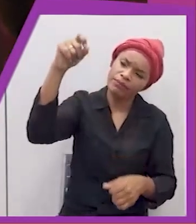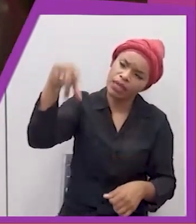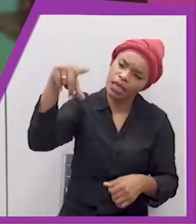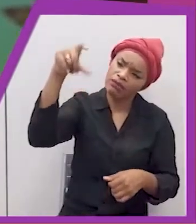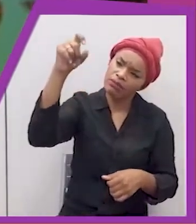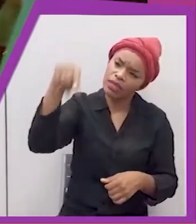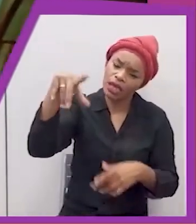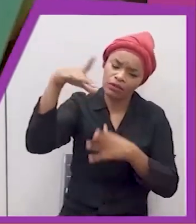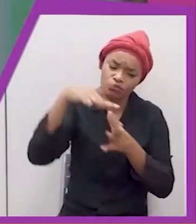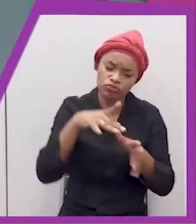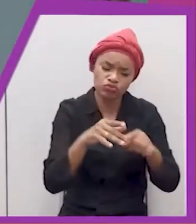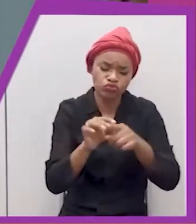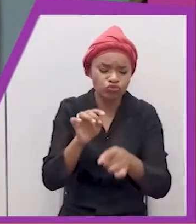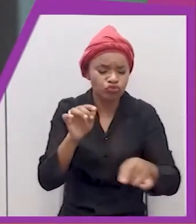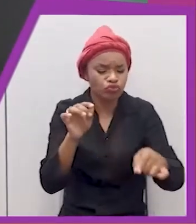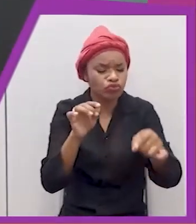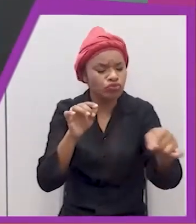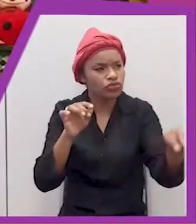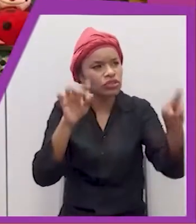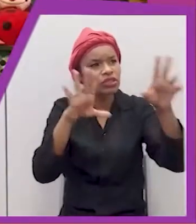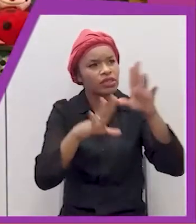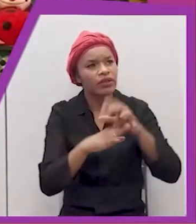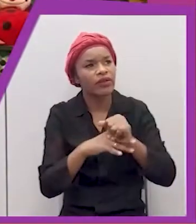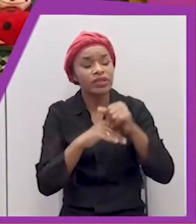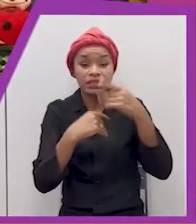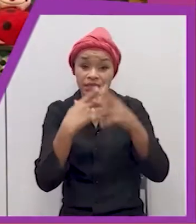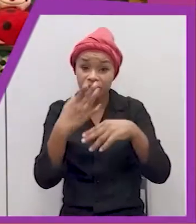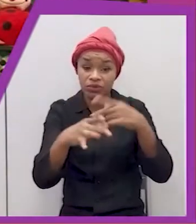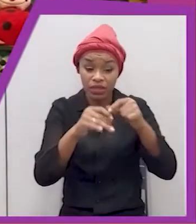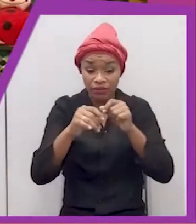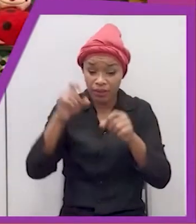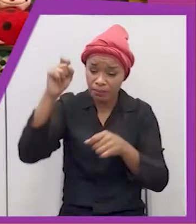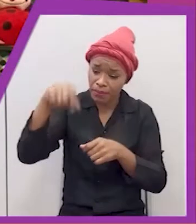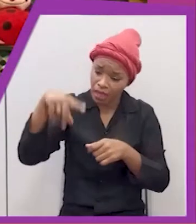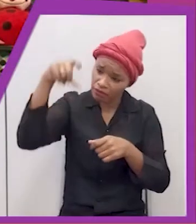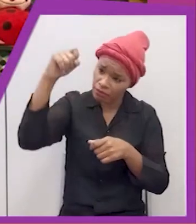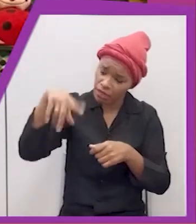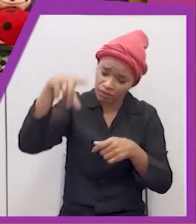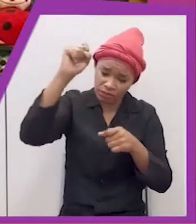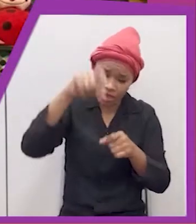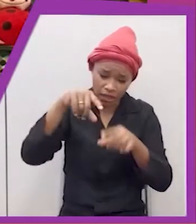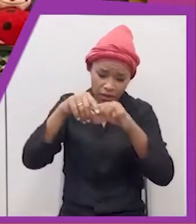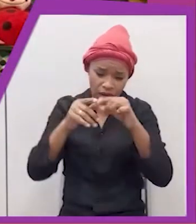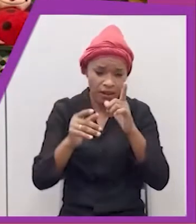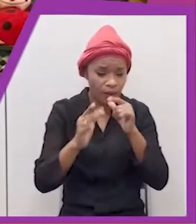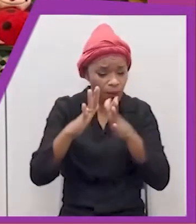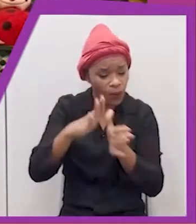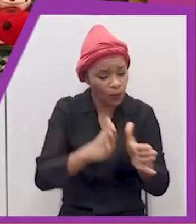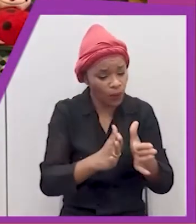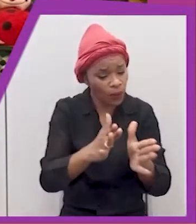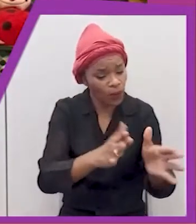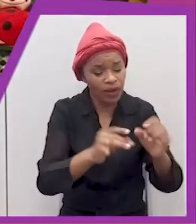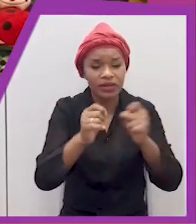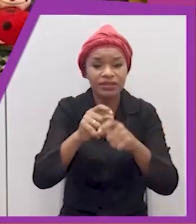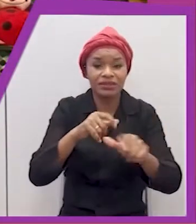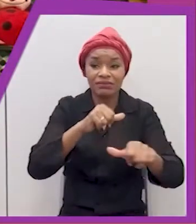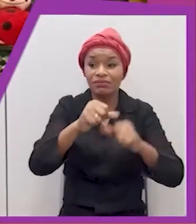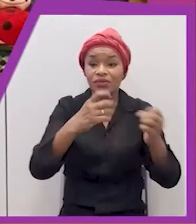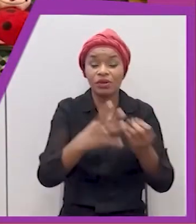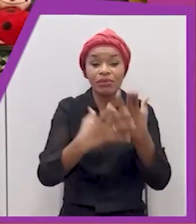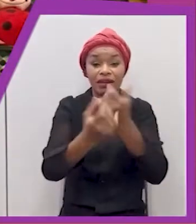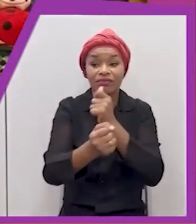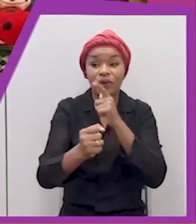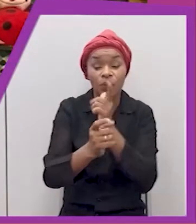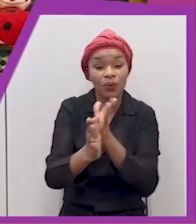você tem que observar tudo que está a sua volta um canto de um passarinho pode inspirar uma história uma água pingando pó é